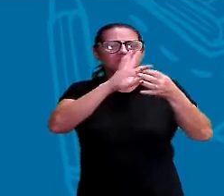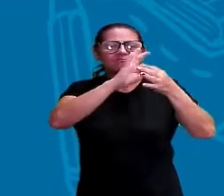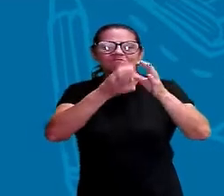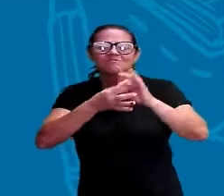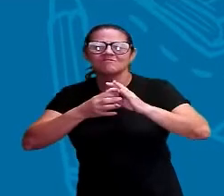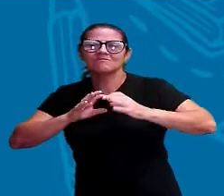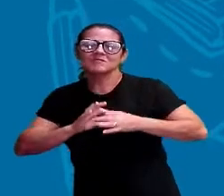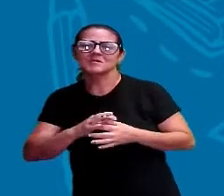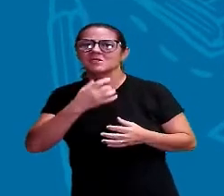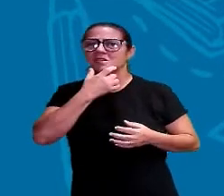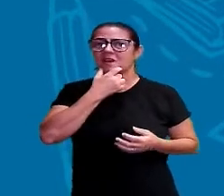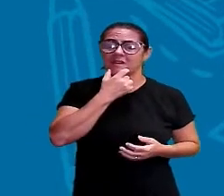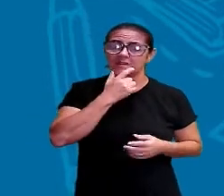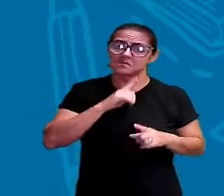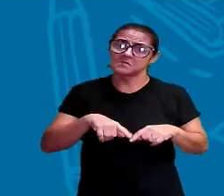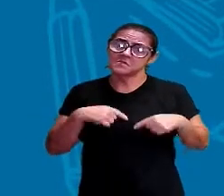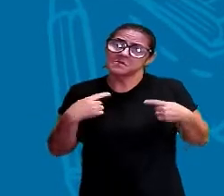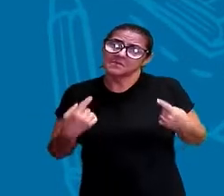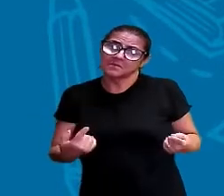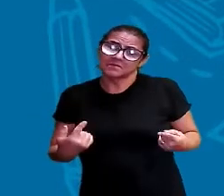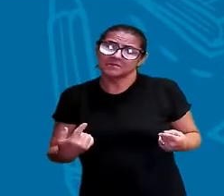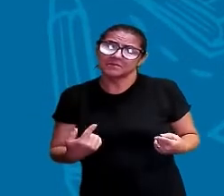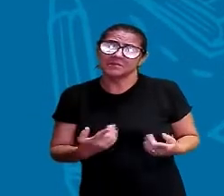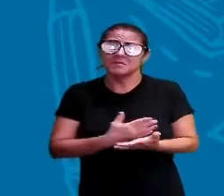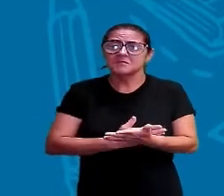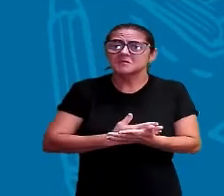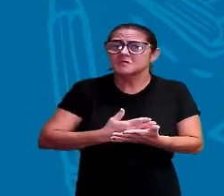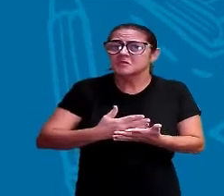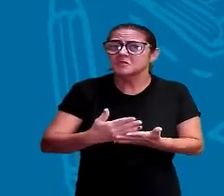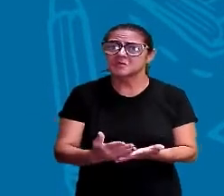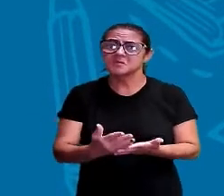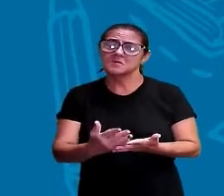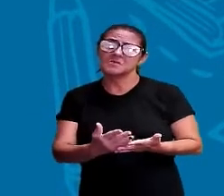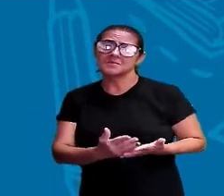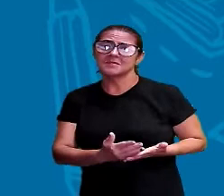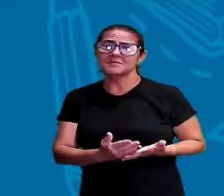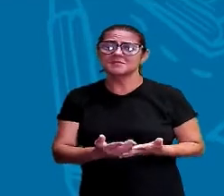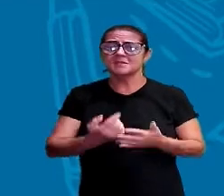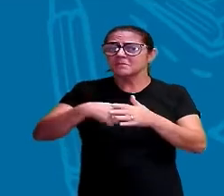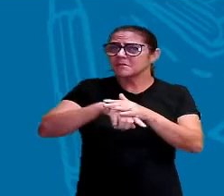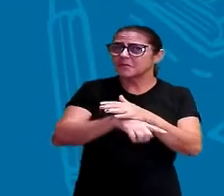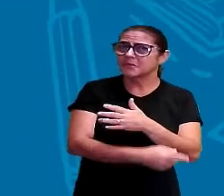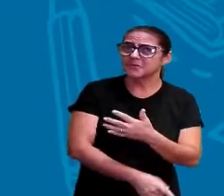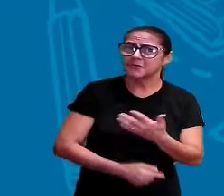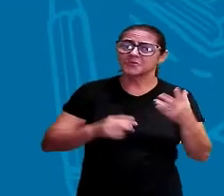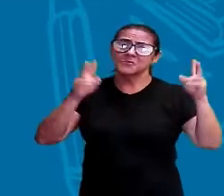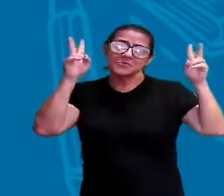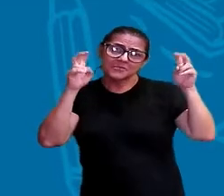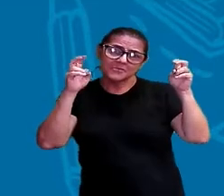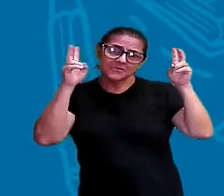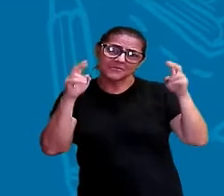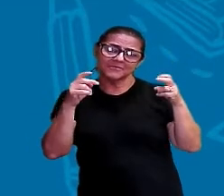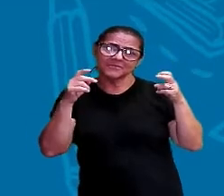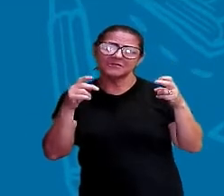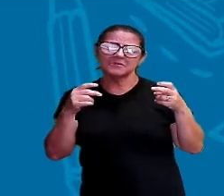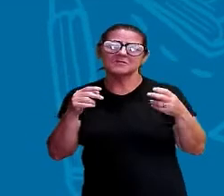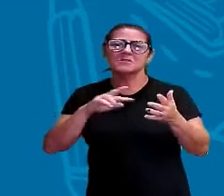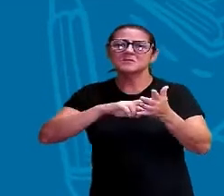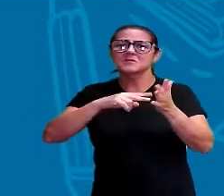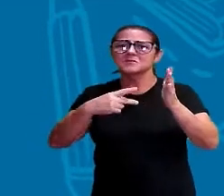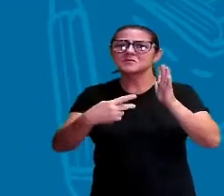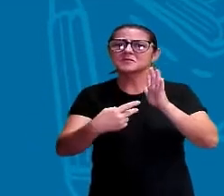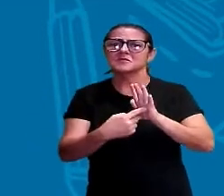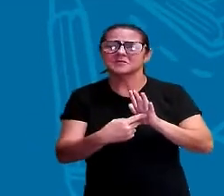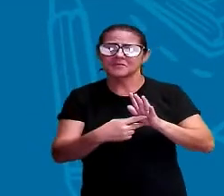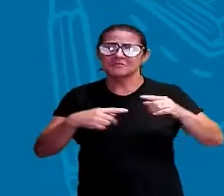inglesa. Mas, antes de a gente entrar, mergulhar a fundo no tema da aula de hoje, vamos saber o